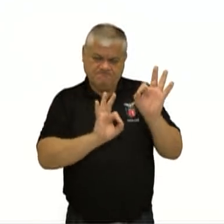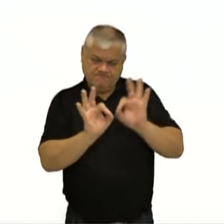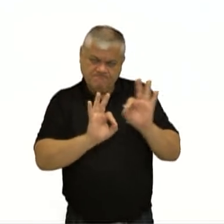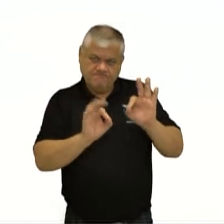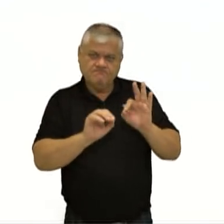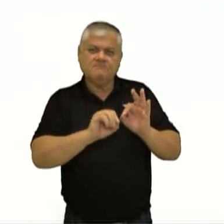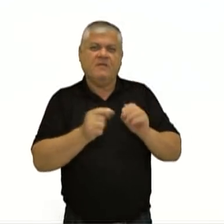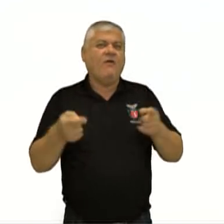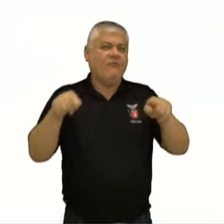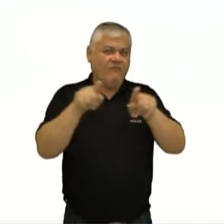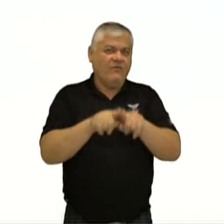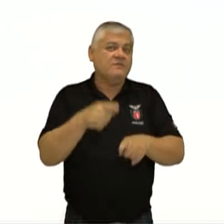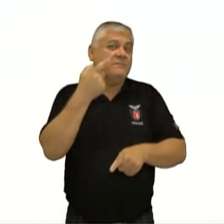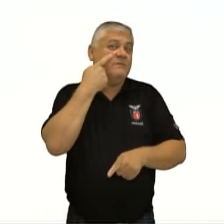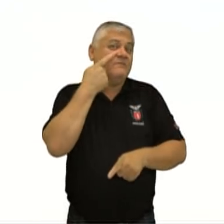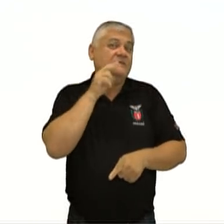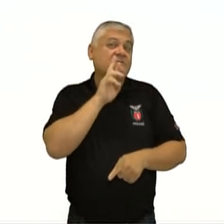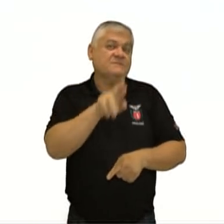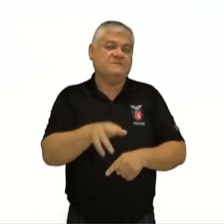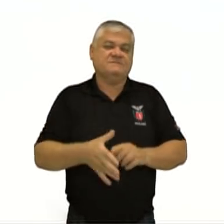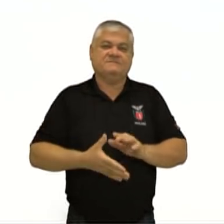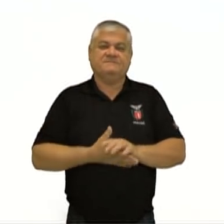caderno e a gente já volta para conferir a resposta.